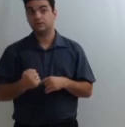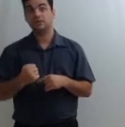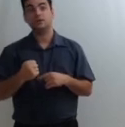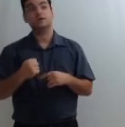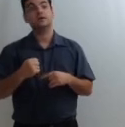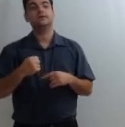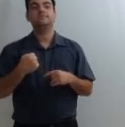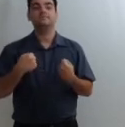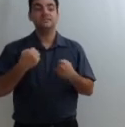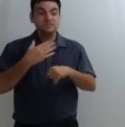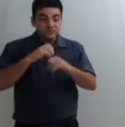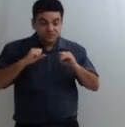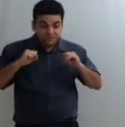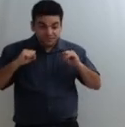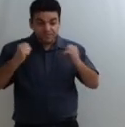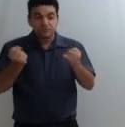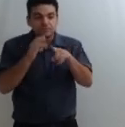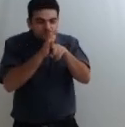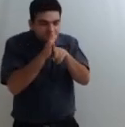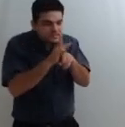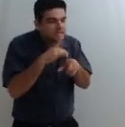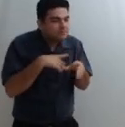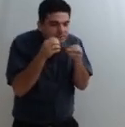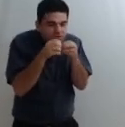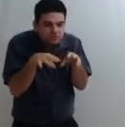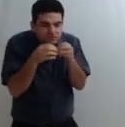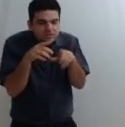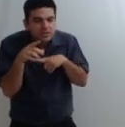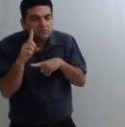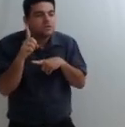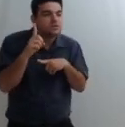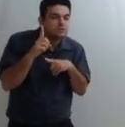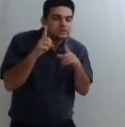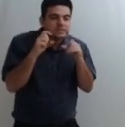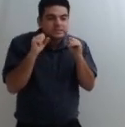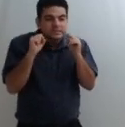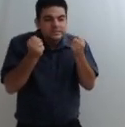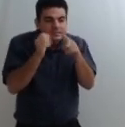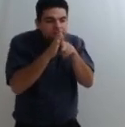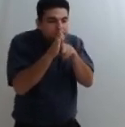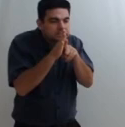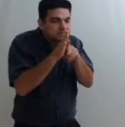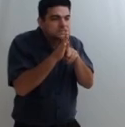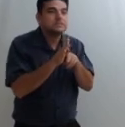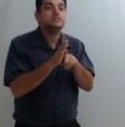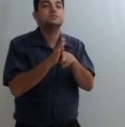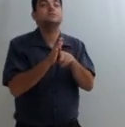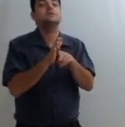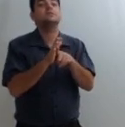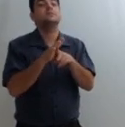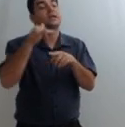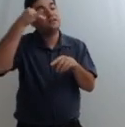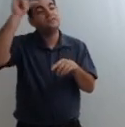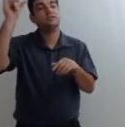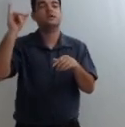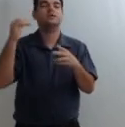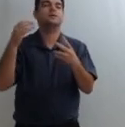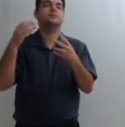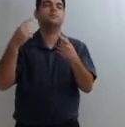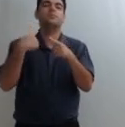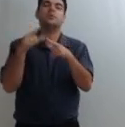exigimos, mesmo em nulidade absoluta, seguindo uma jurisprudência que se formou nos últimos anos, a prova do prejuízo. Mas, como Vossa Excelência acabou de dizer,